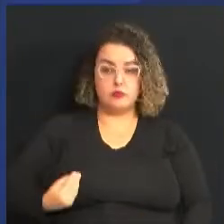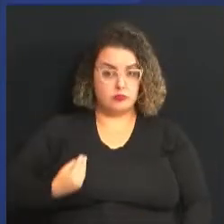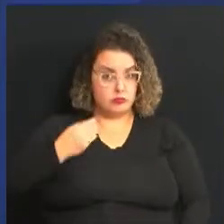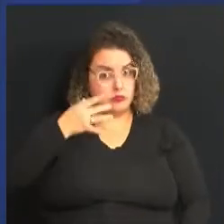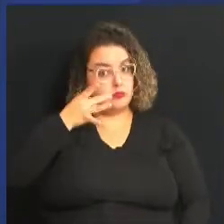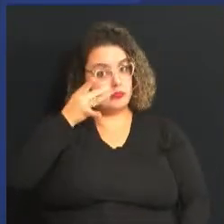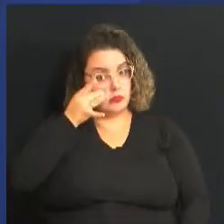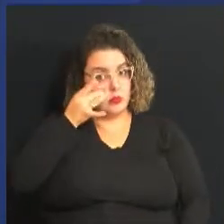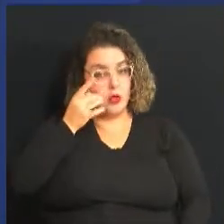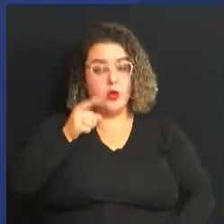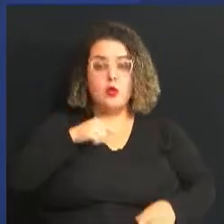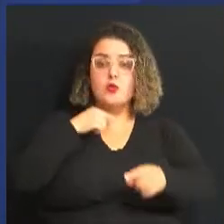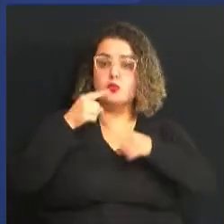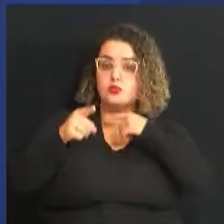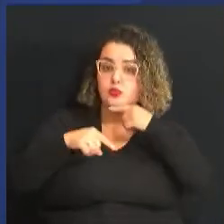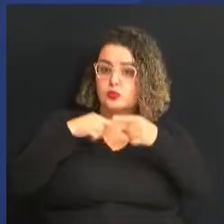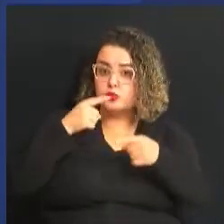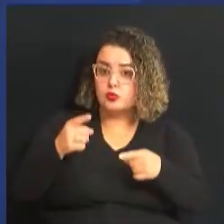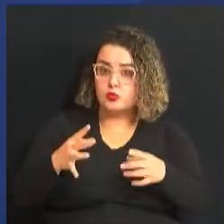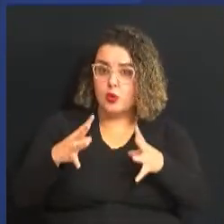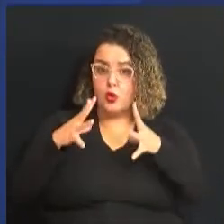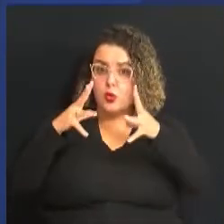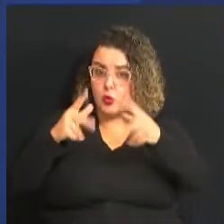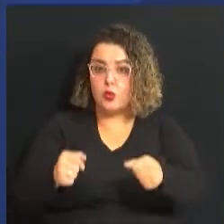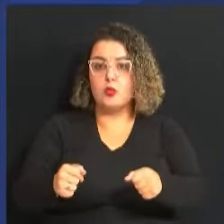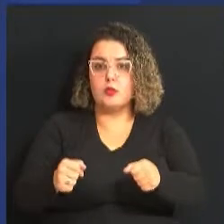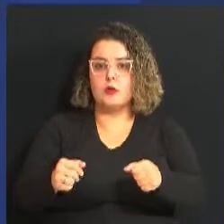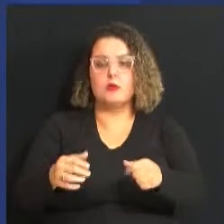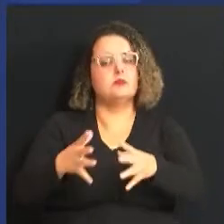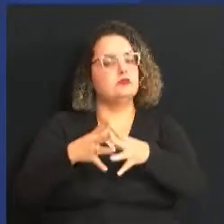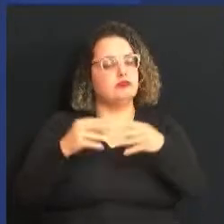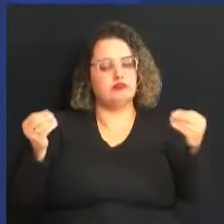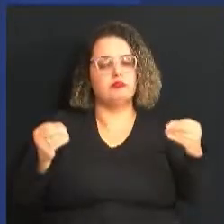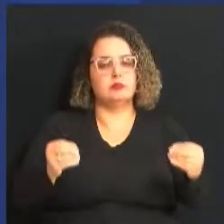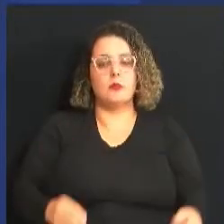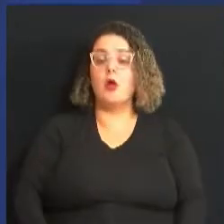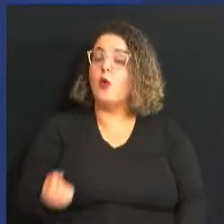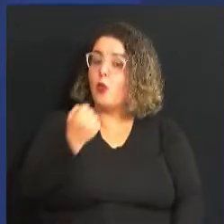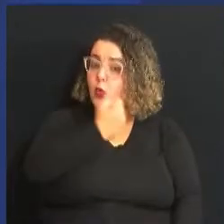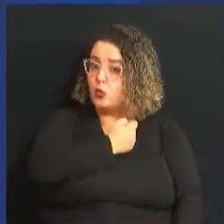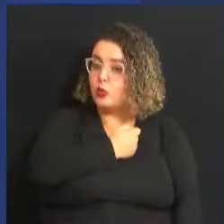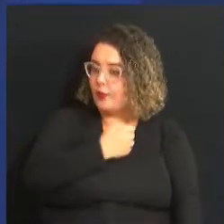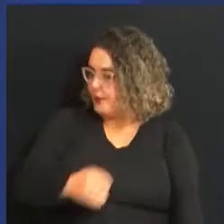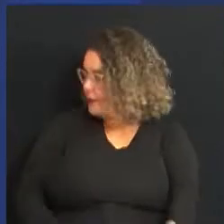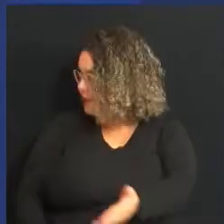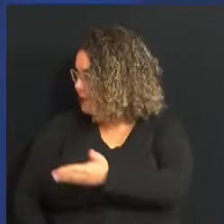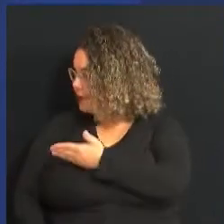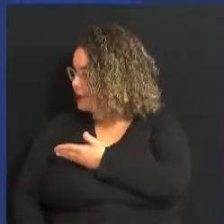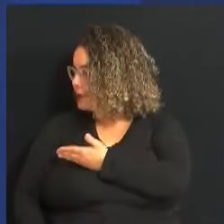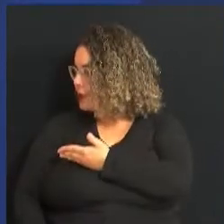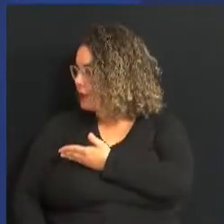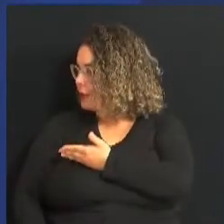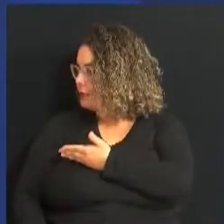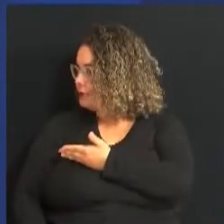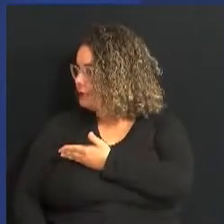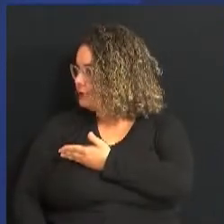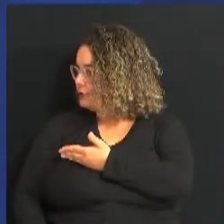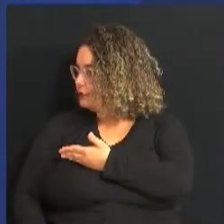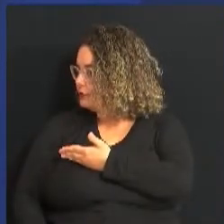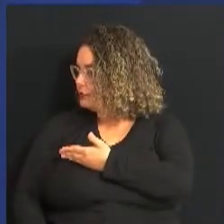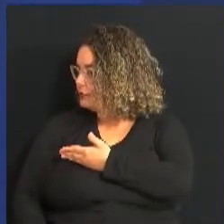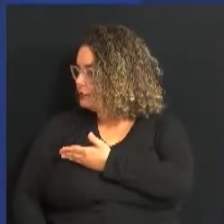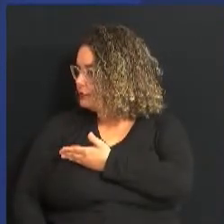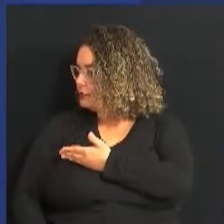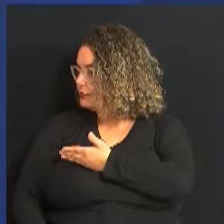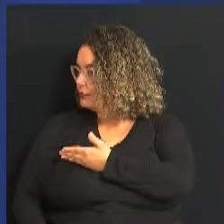suas dúvidas. Tá vendo esse número que está aparecendo agora no seu vídeo? É o nosso WhatsApp. Faz o seguinte, pega o seu celular